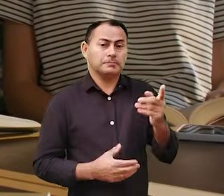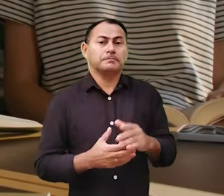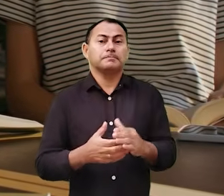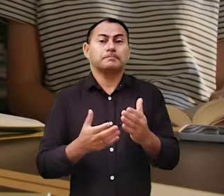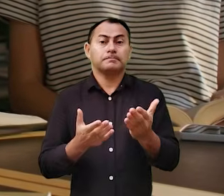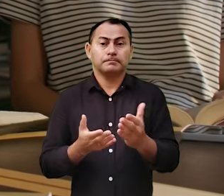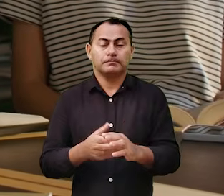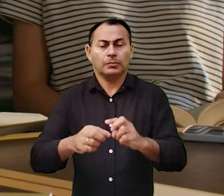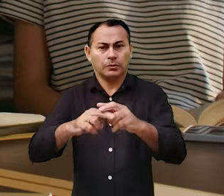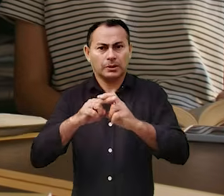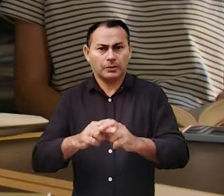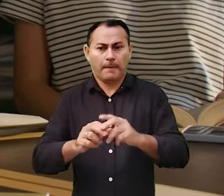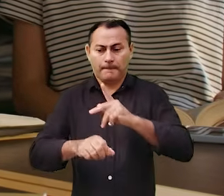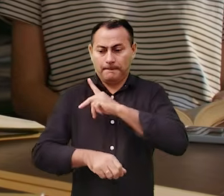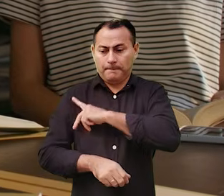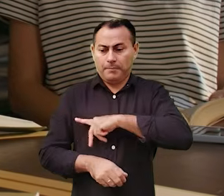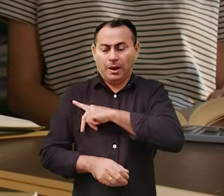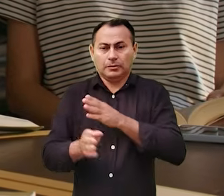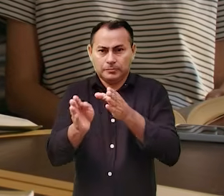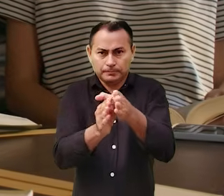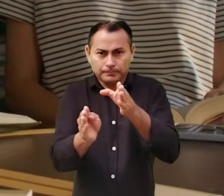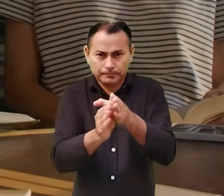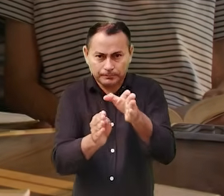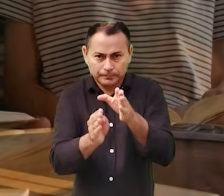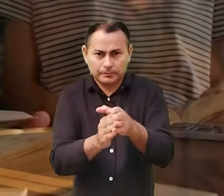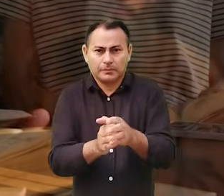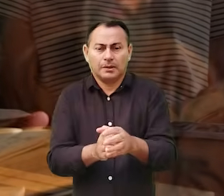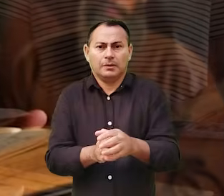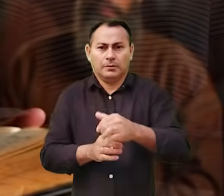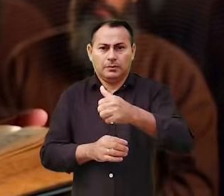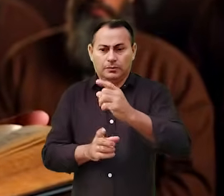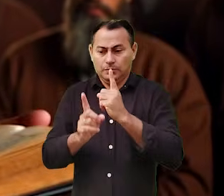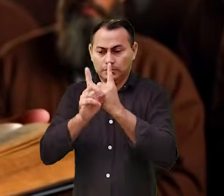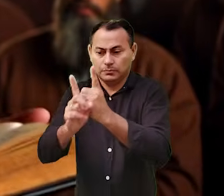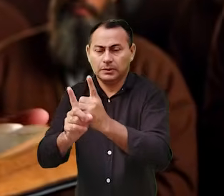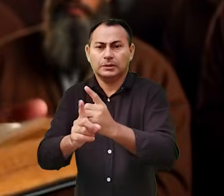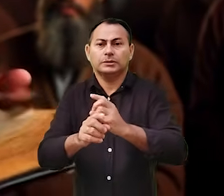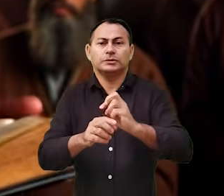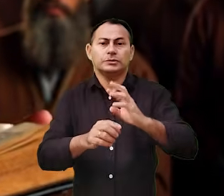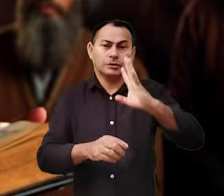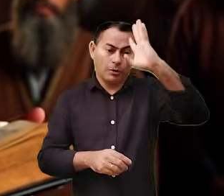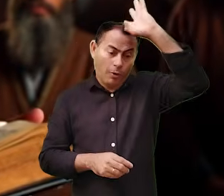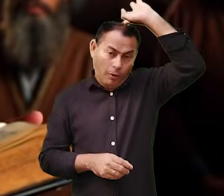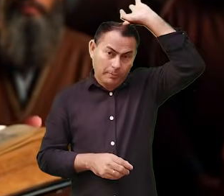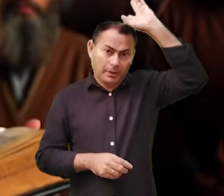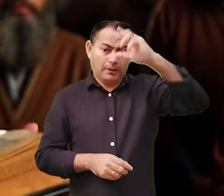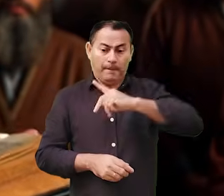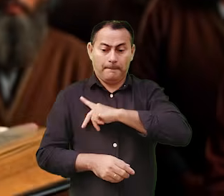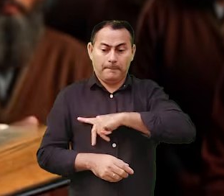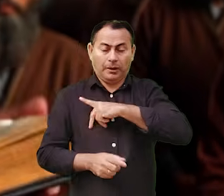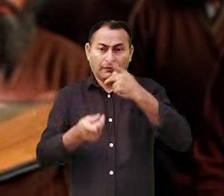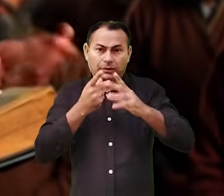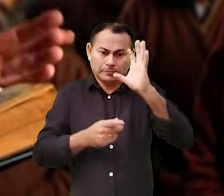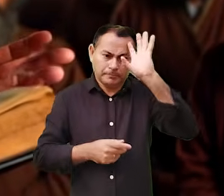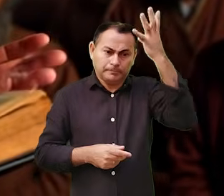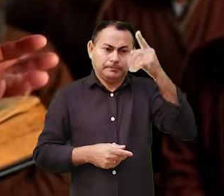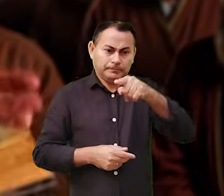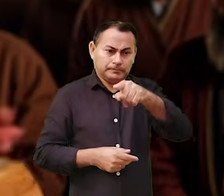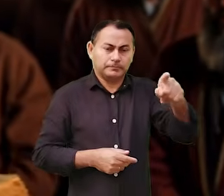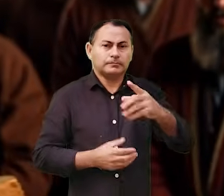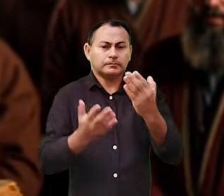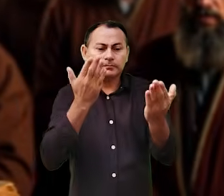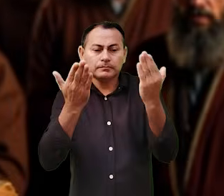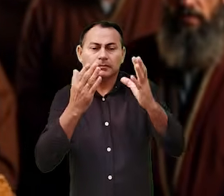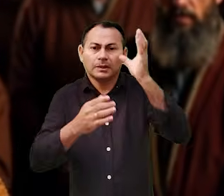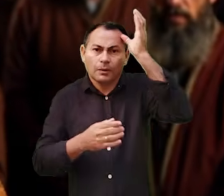colega. Portanto, quando Paulo aconselhou os discípulos de Roma, ele disse que a decisão deles deveria